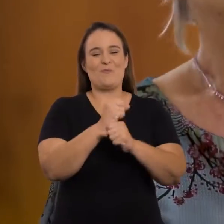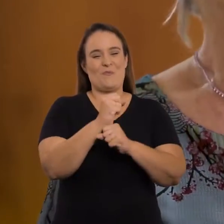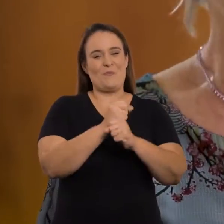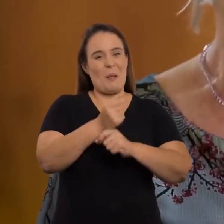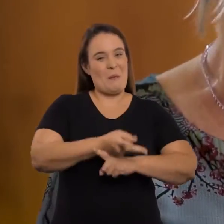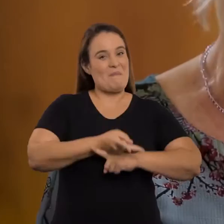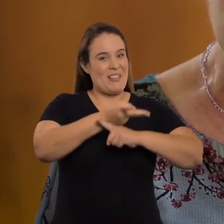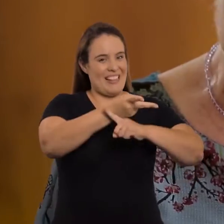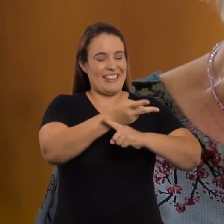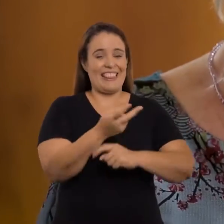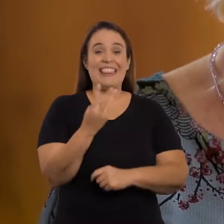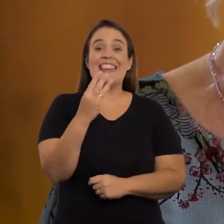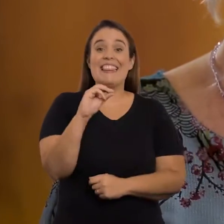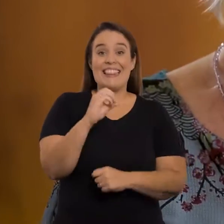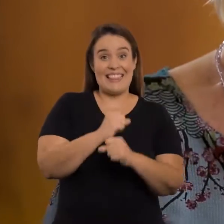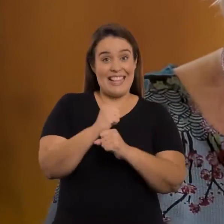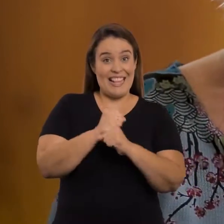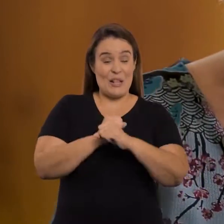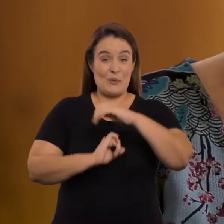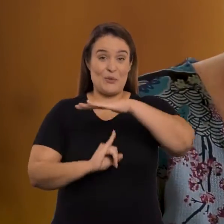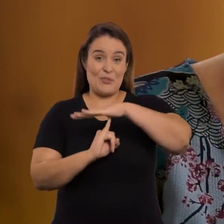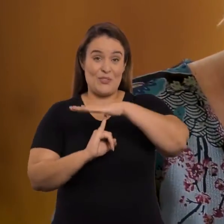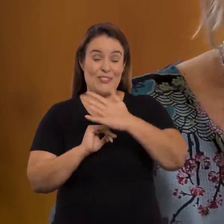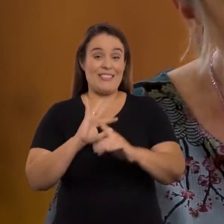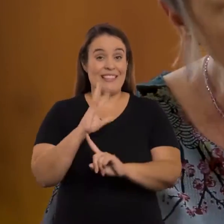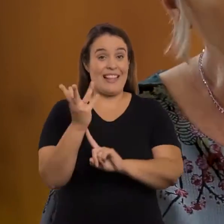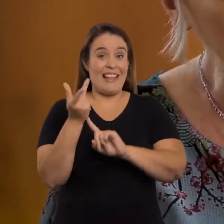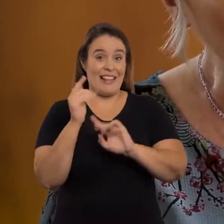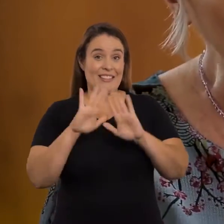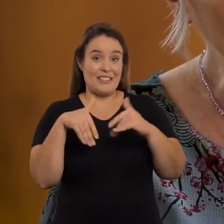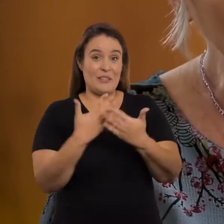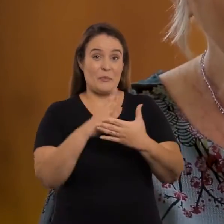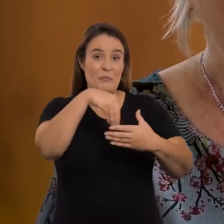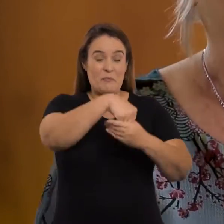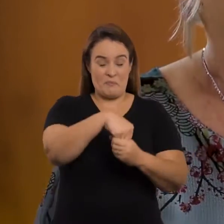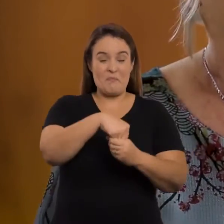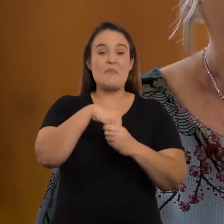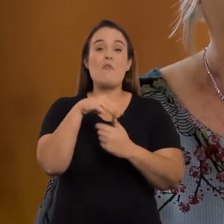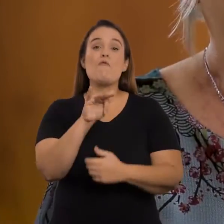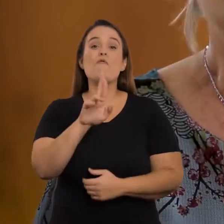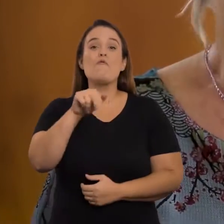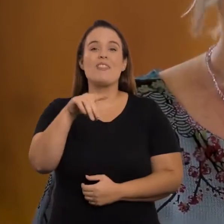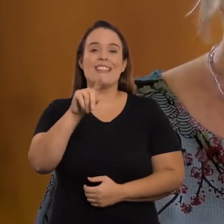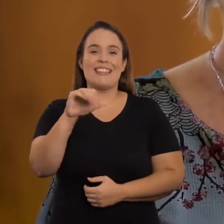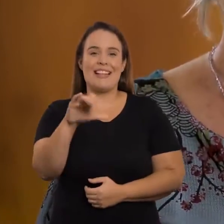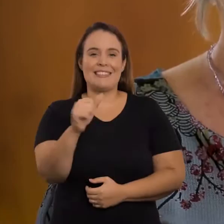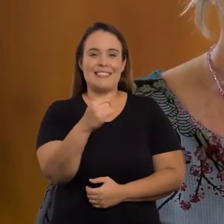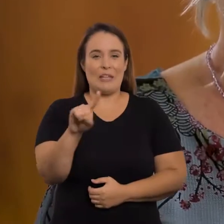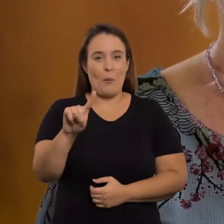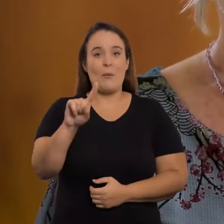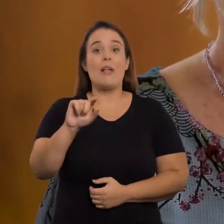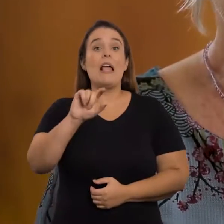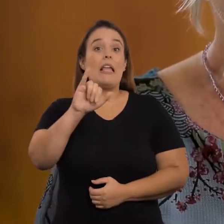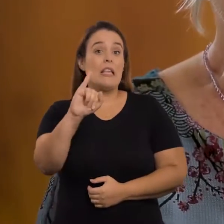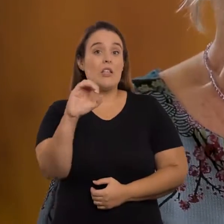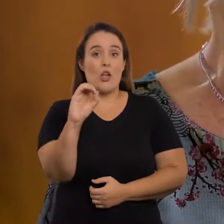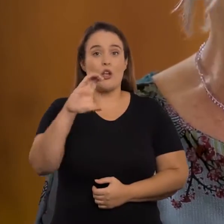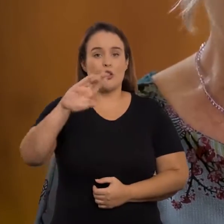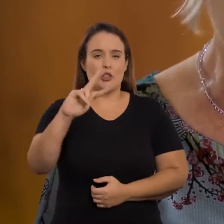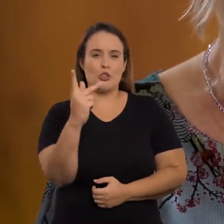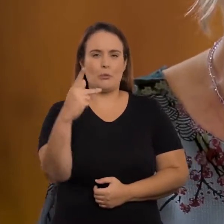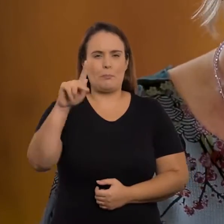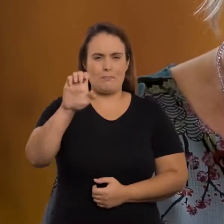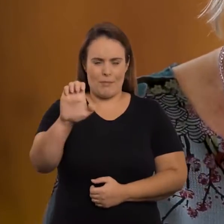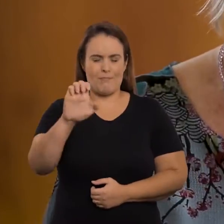prêmio, 30 anos de Instituto Arte na Escola e Fundação IOSP. É um ato de resistência. E